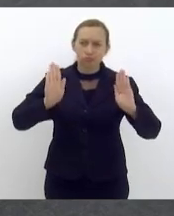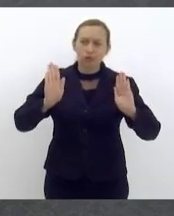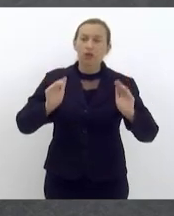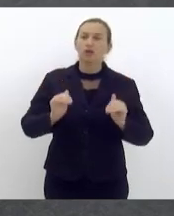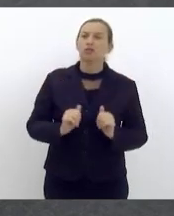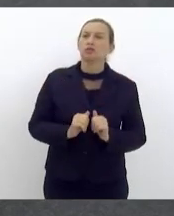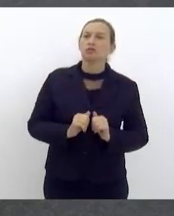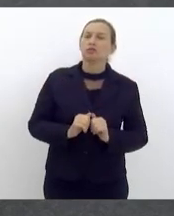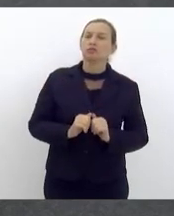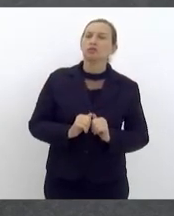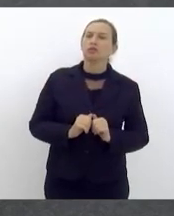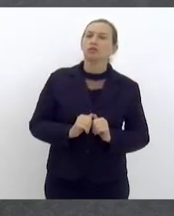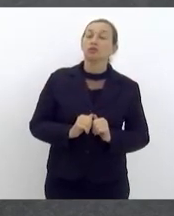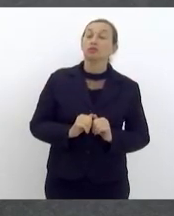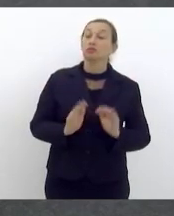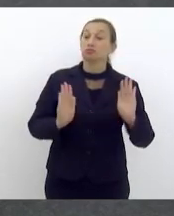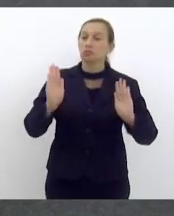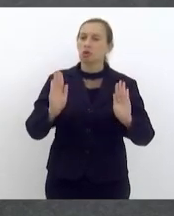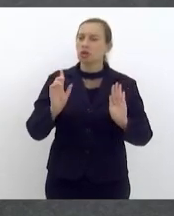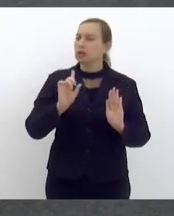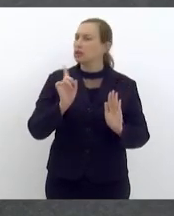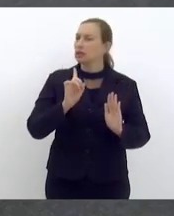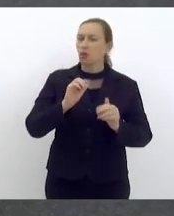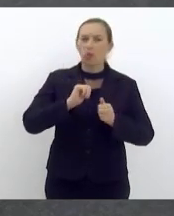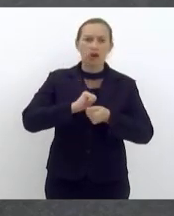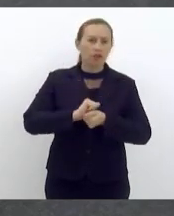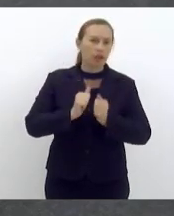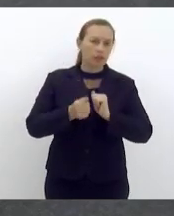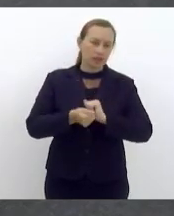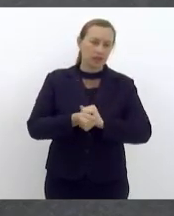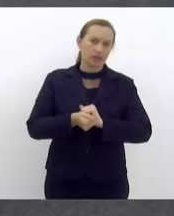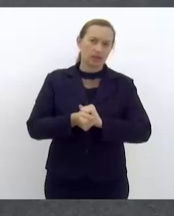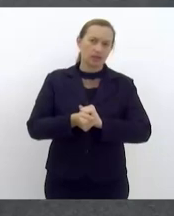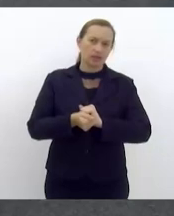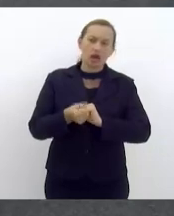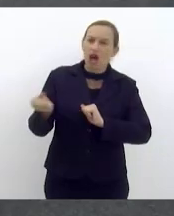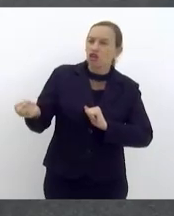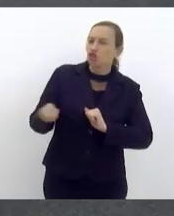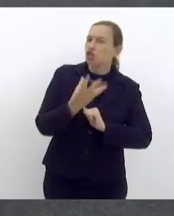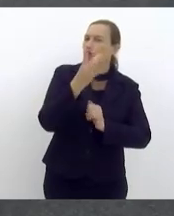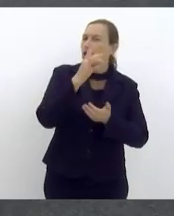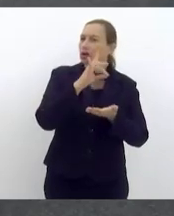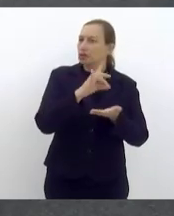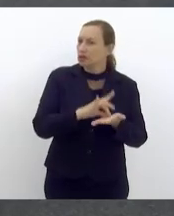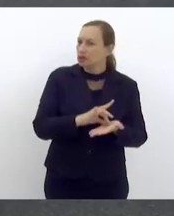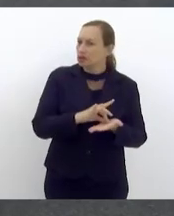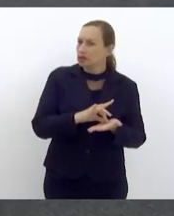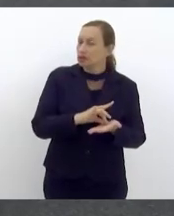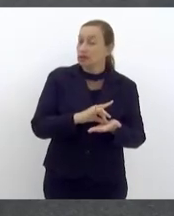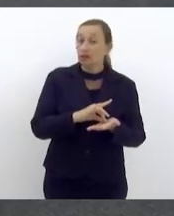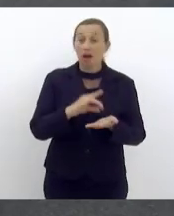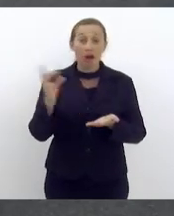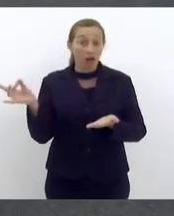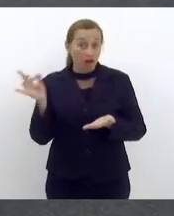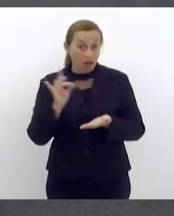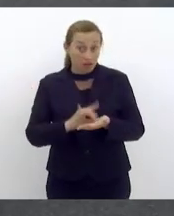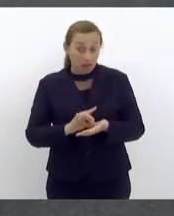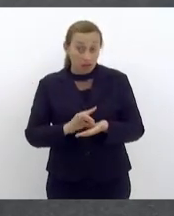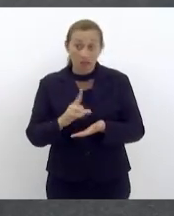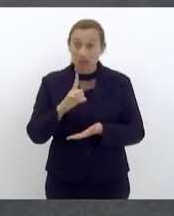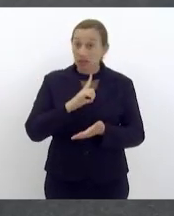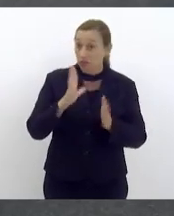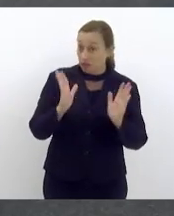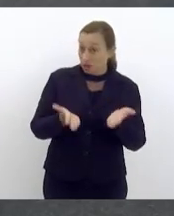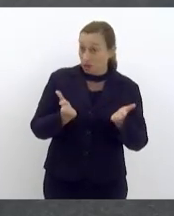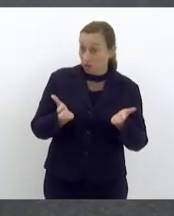de concessões que não foram adaptadas a nova realidade a realidade que temos